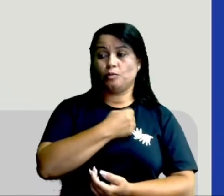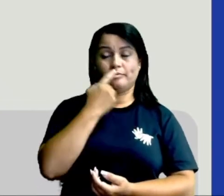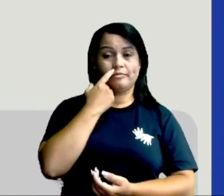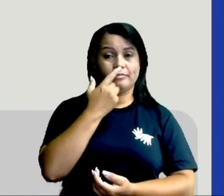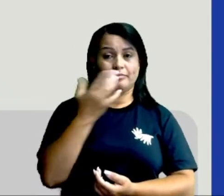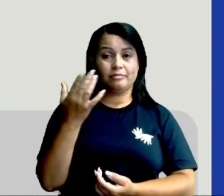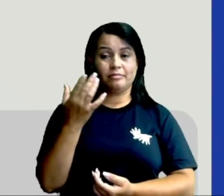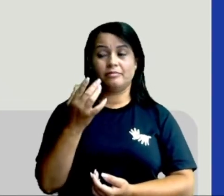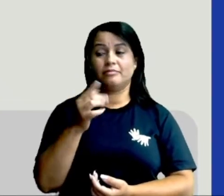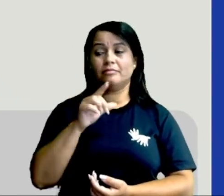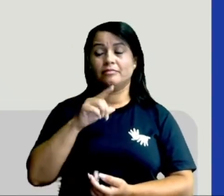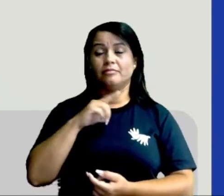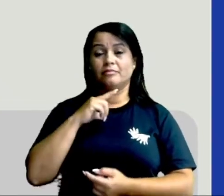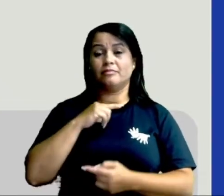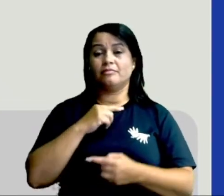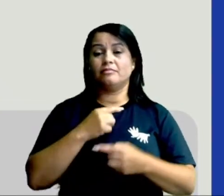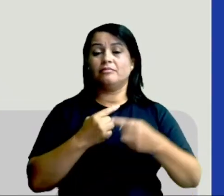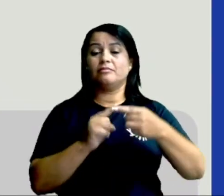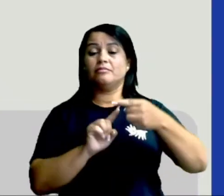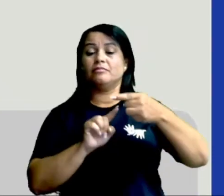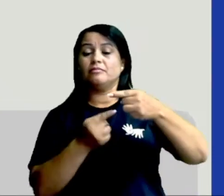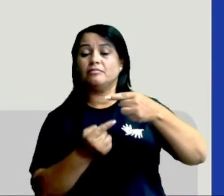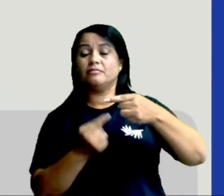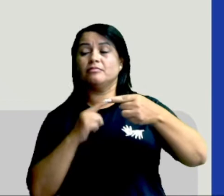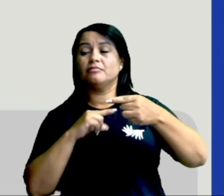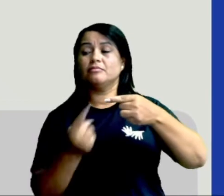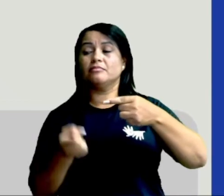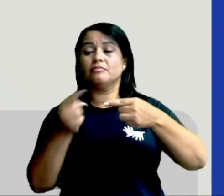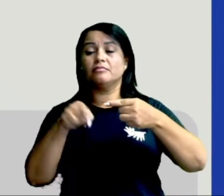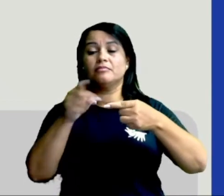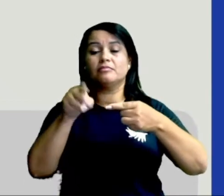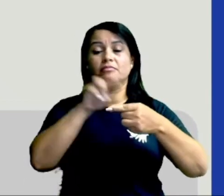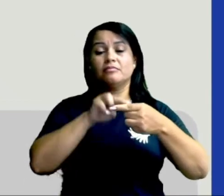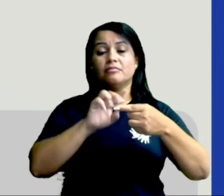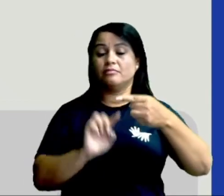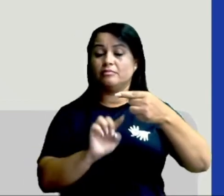agora por 1000, que foi as casas decimais que nós andamos.